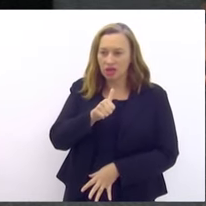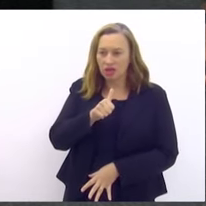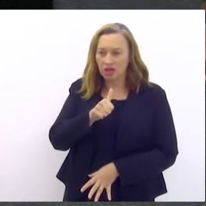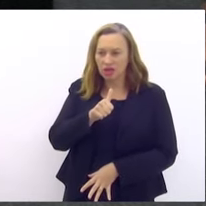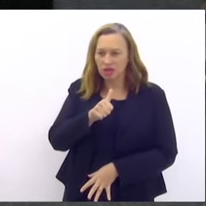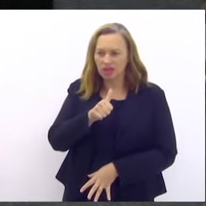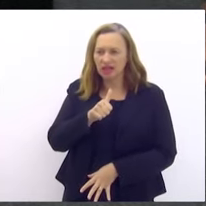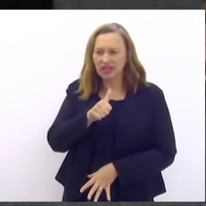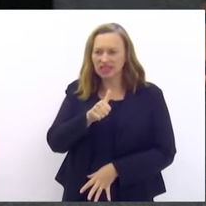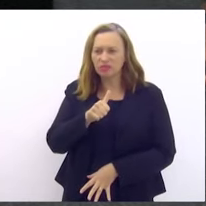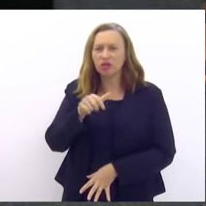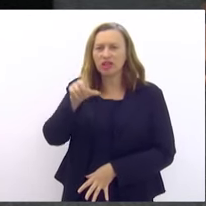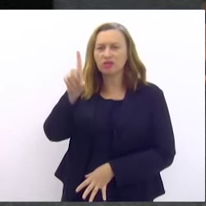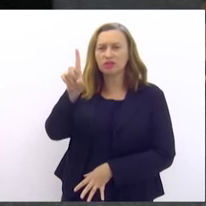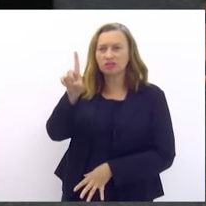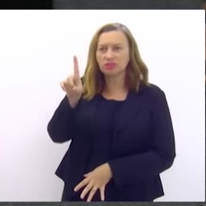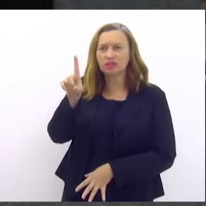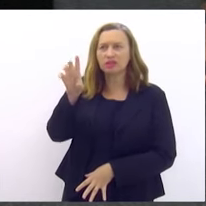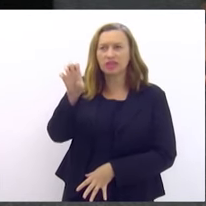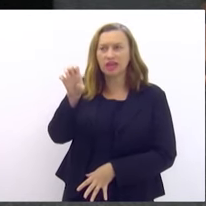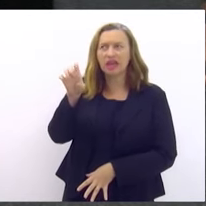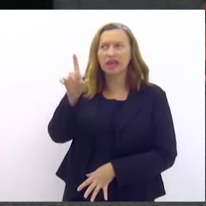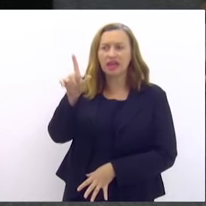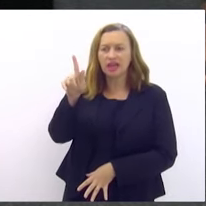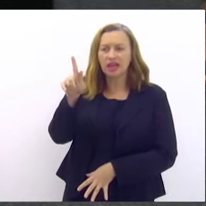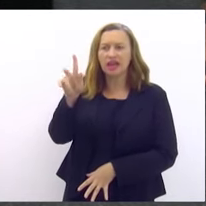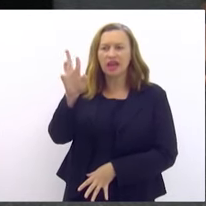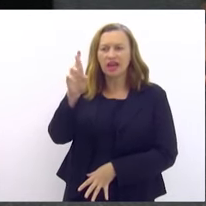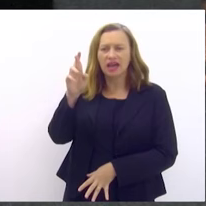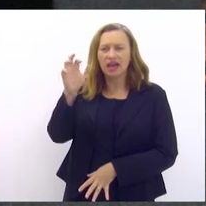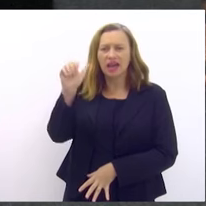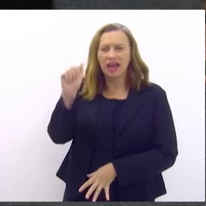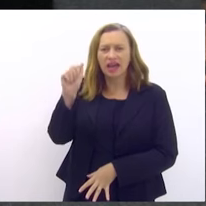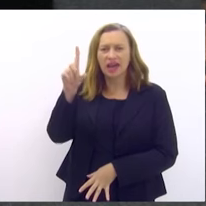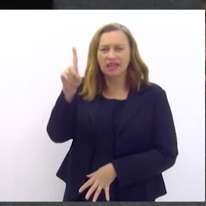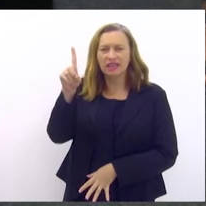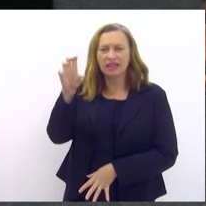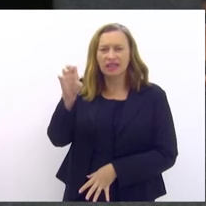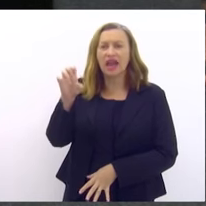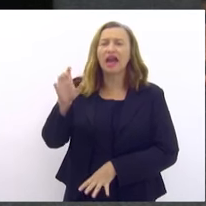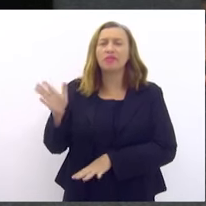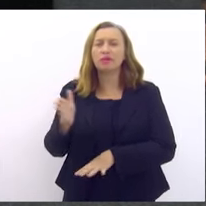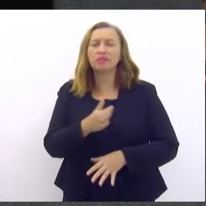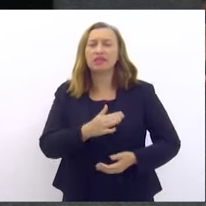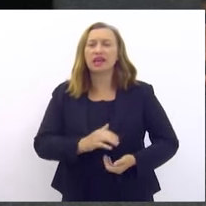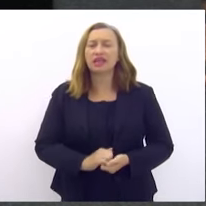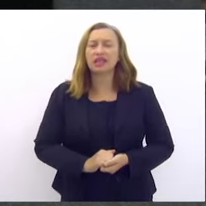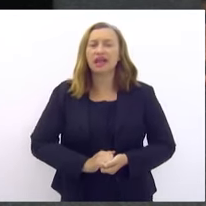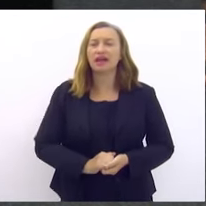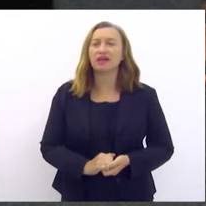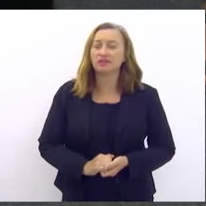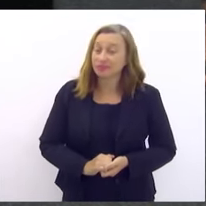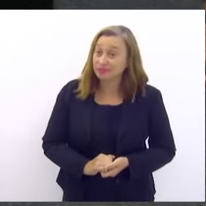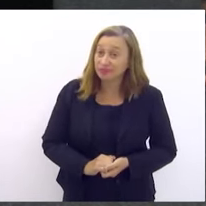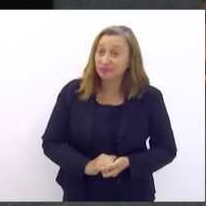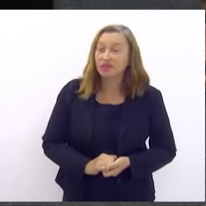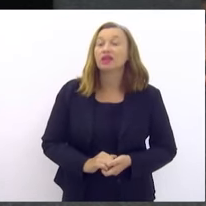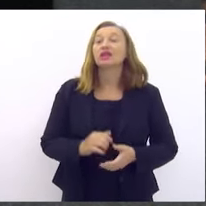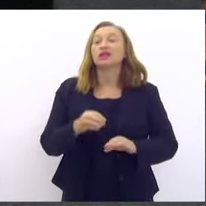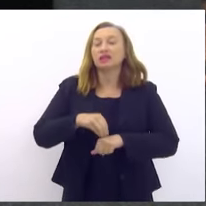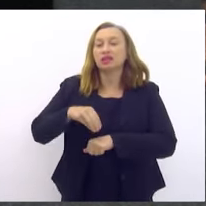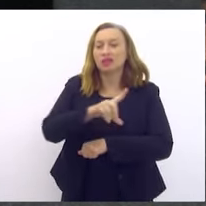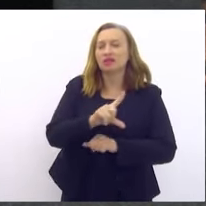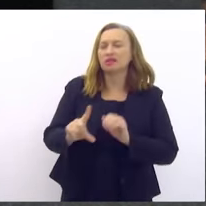vejo como muito importante esta casa tomar essa decisão né autorizando essa indicação